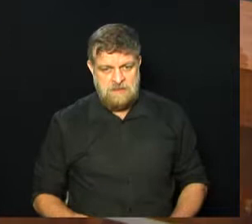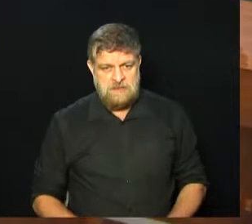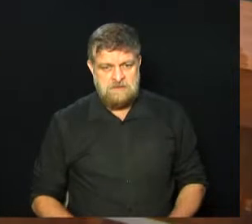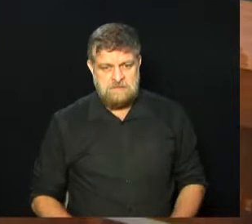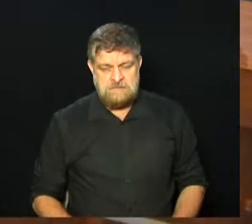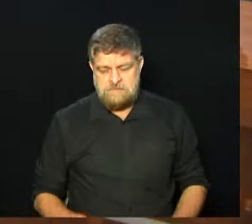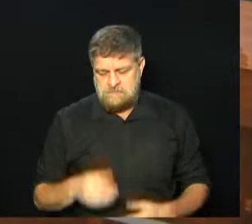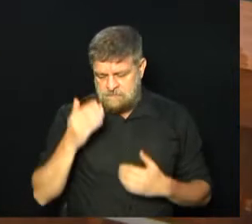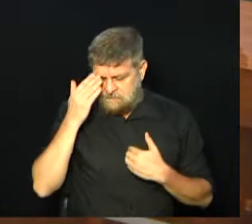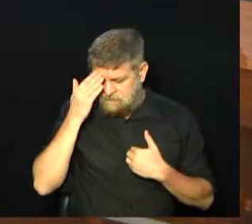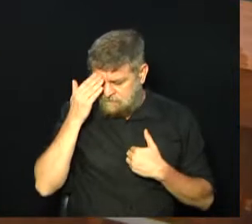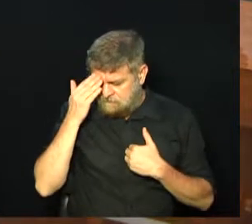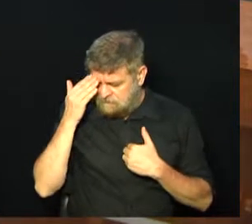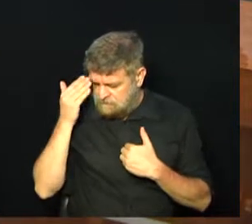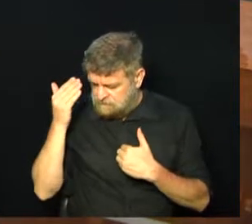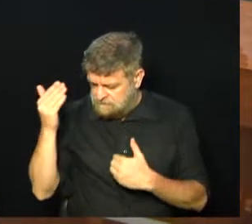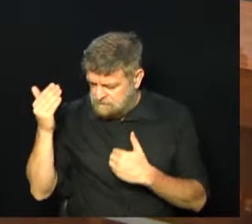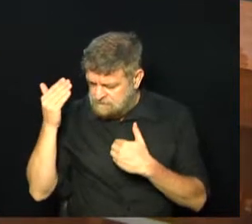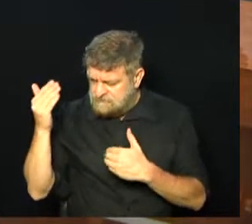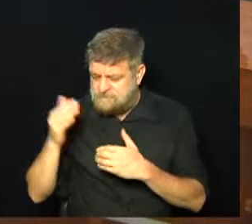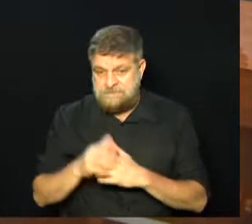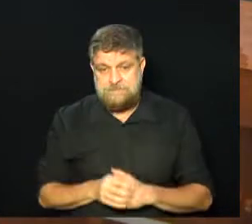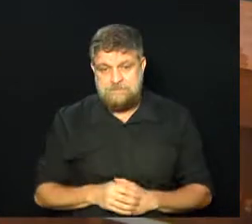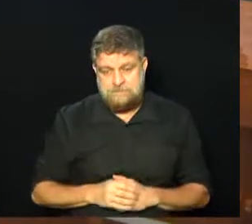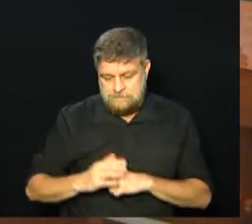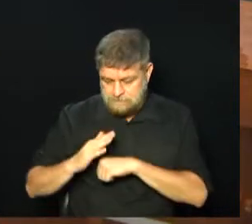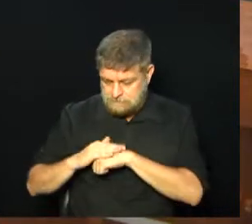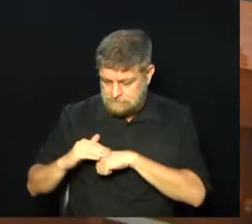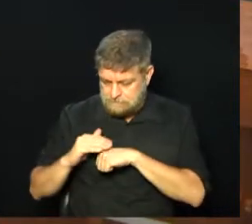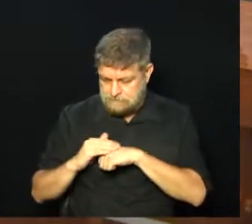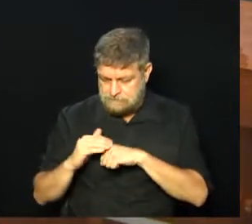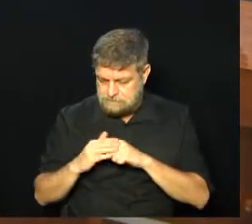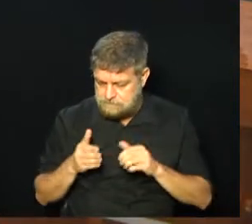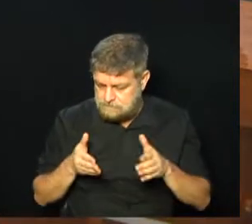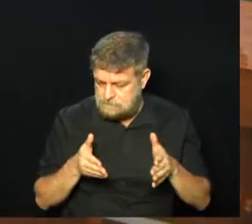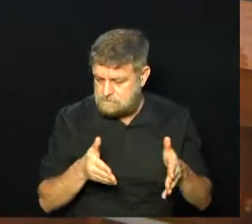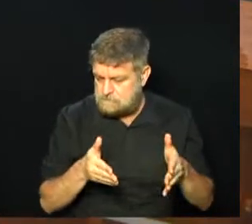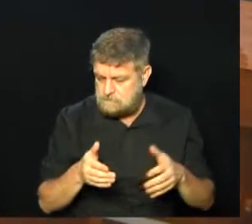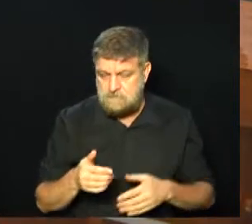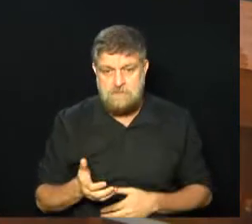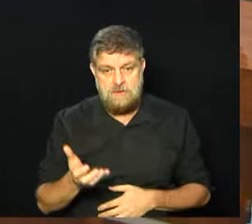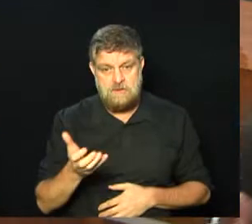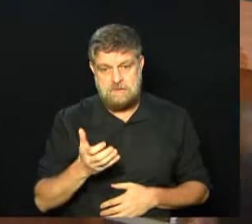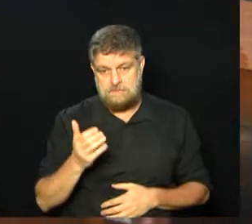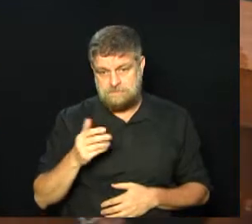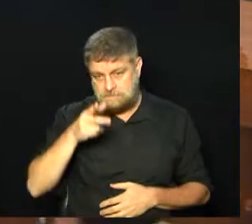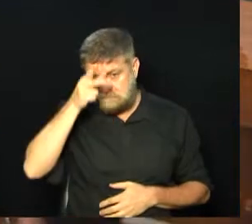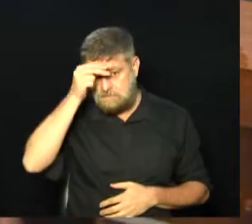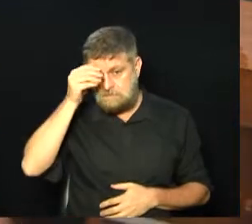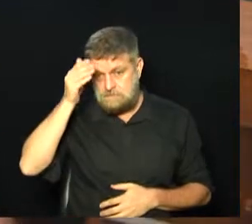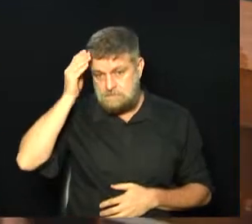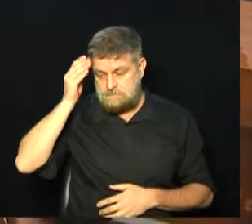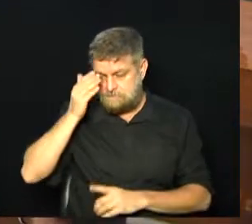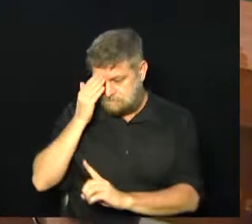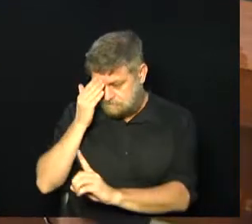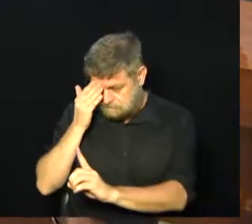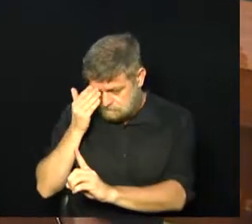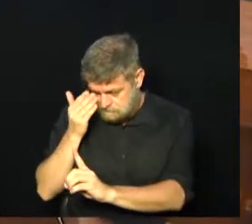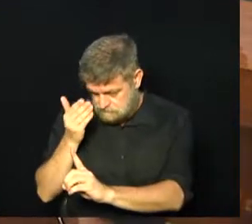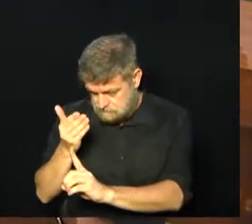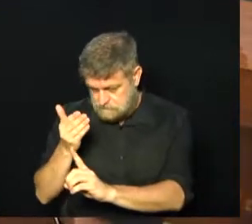Muito obrigado pelas palavras carinhosas de abertura. Agradecer ao prefeito querido Dário